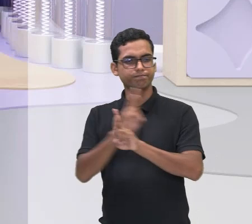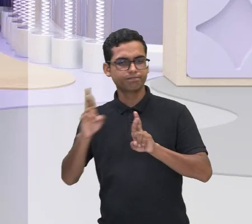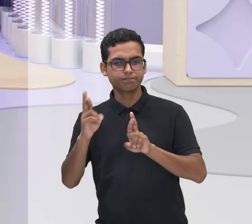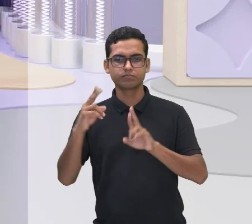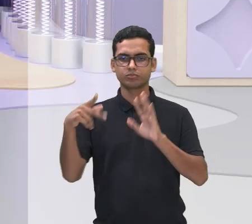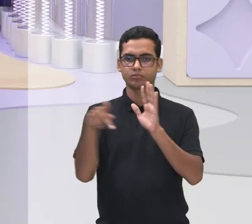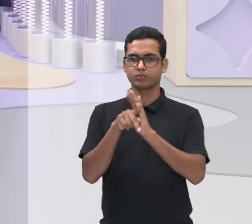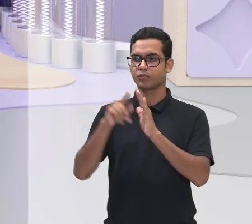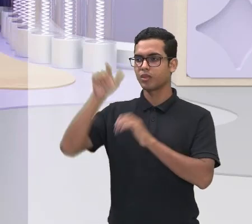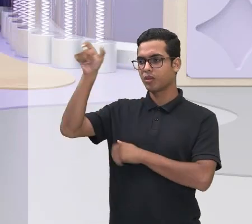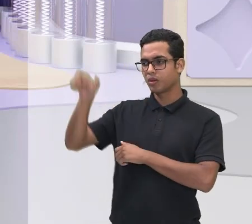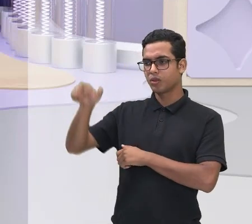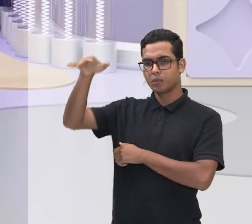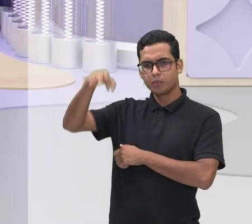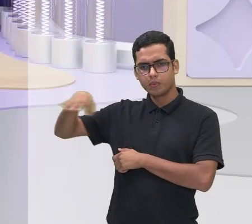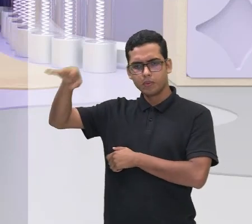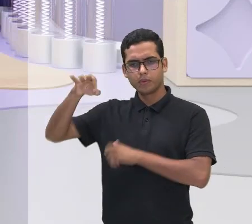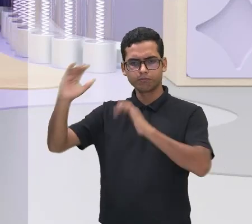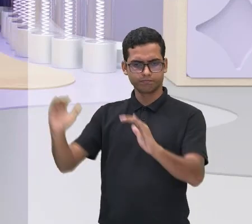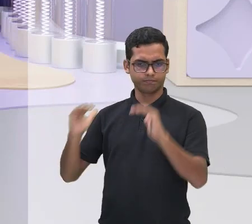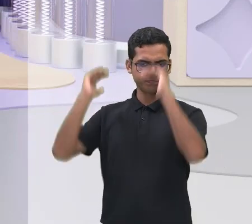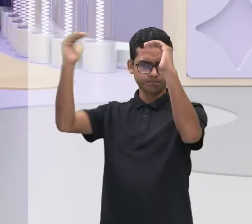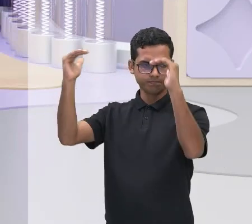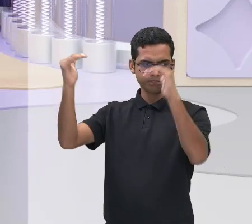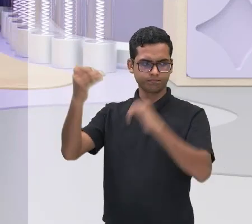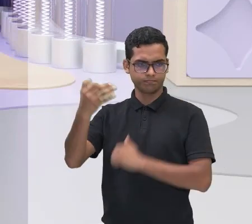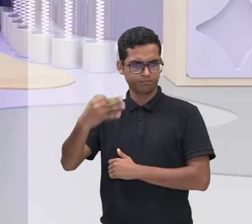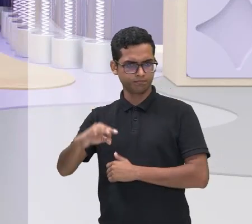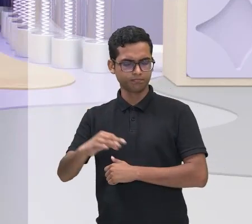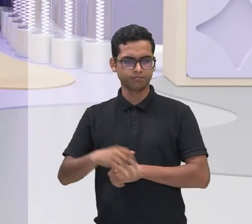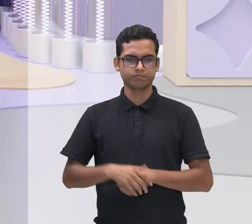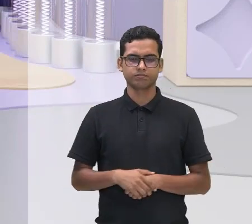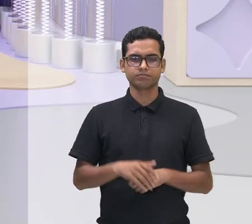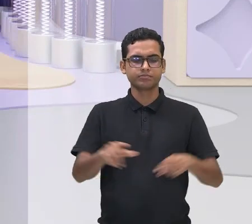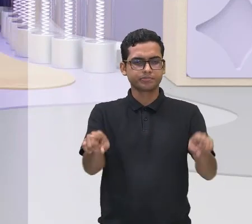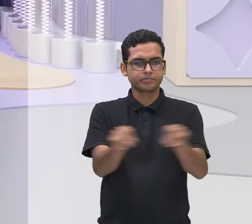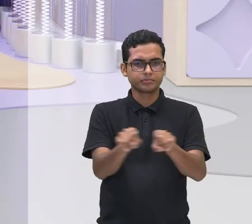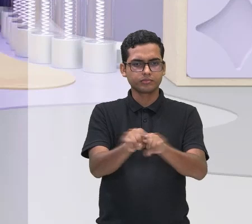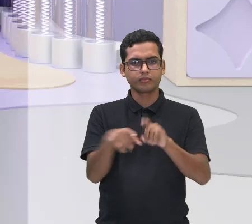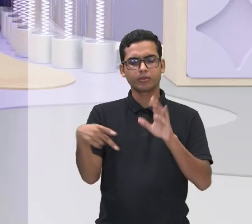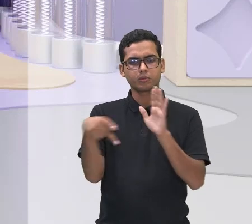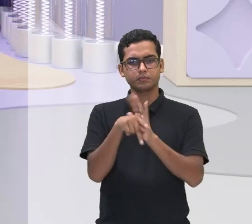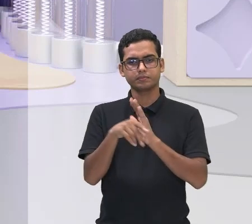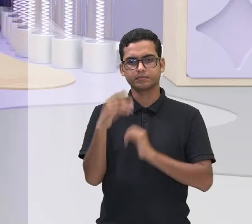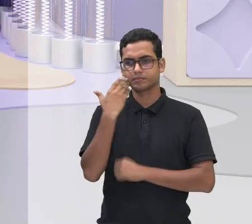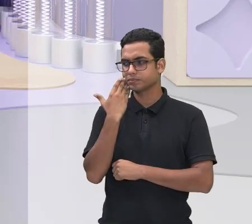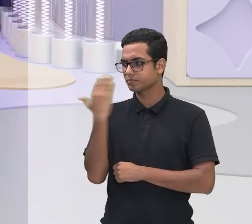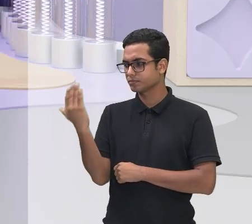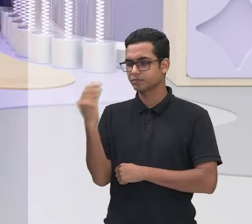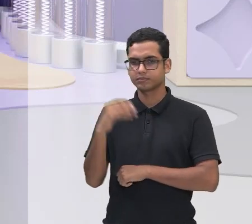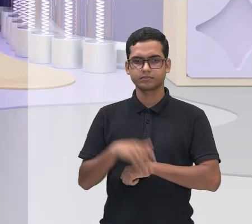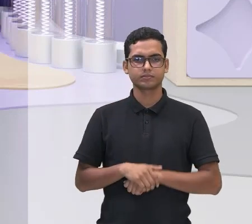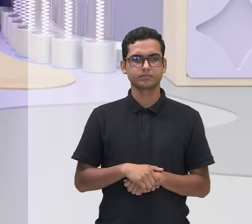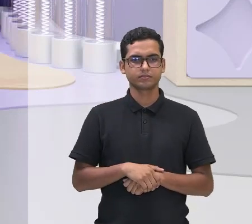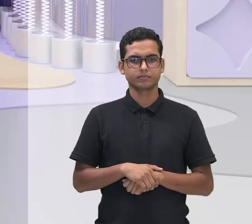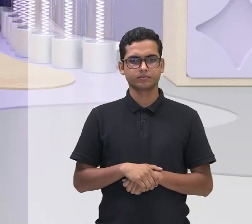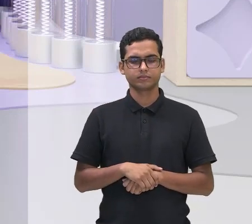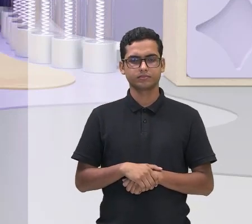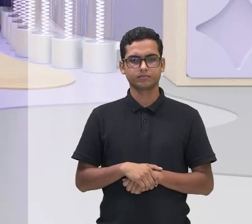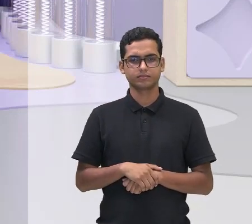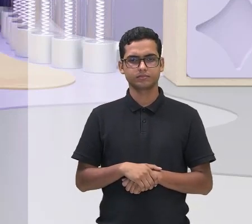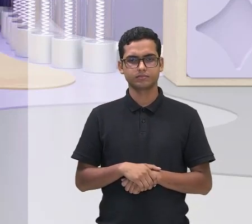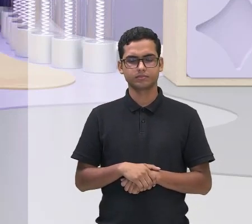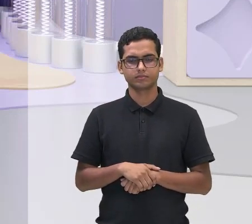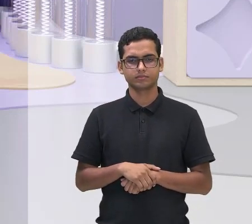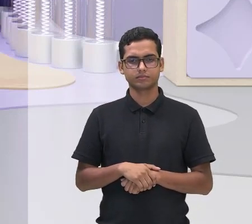o divino, com o sagrado. Ok? O agnóstico, só para finalizar a questão do agnosticismo, é aquele